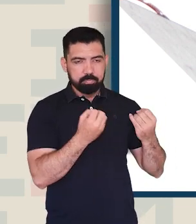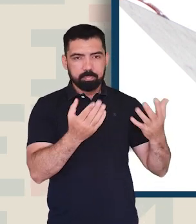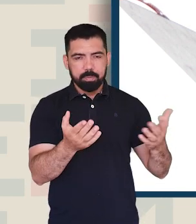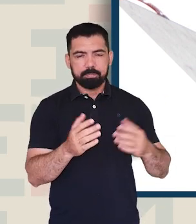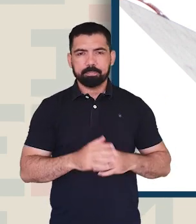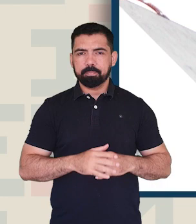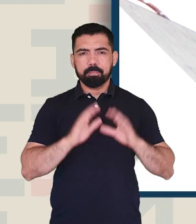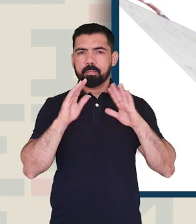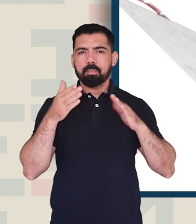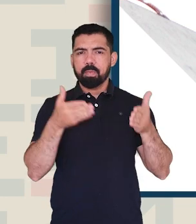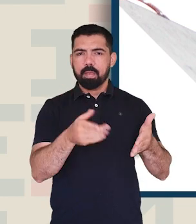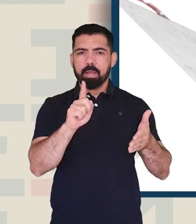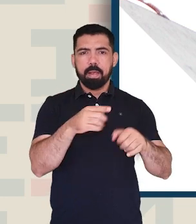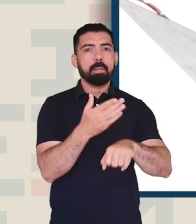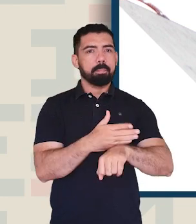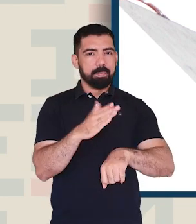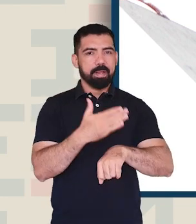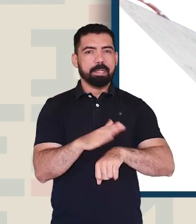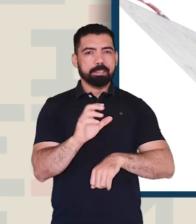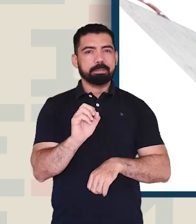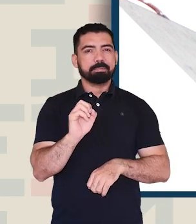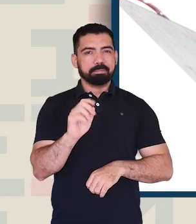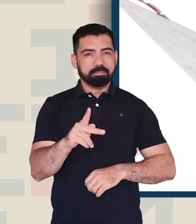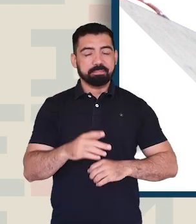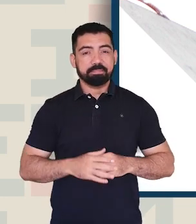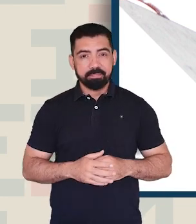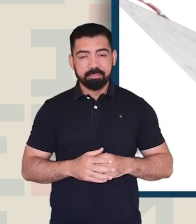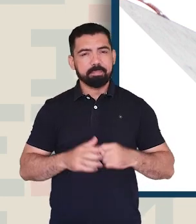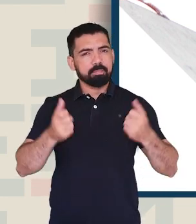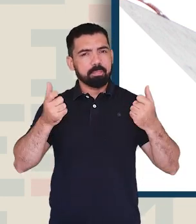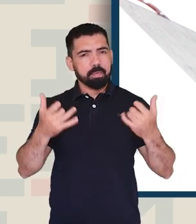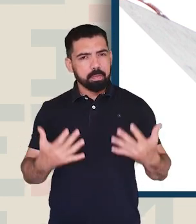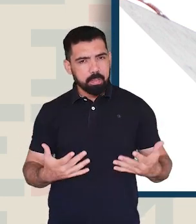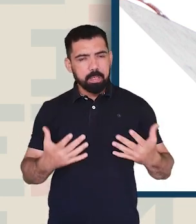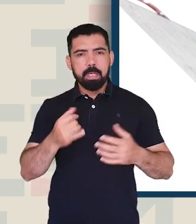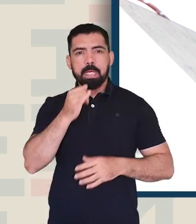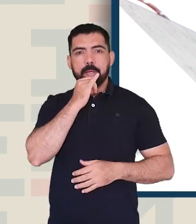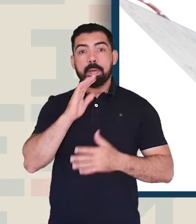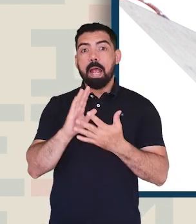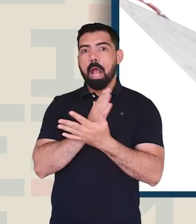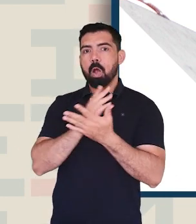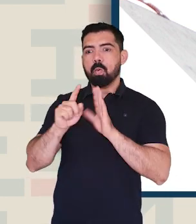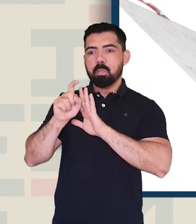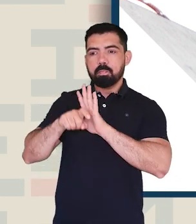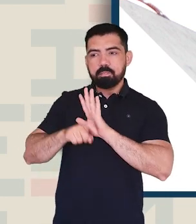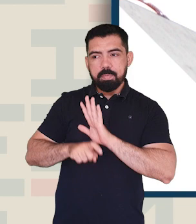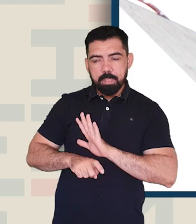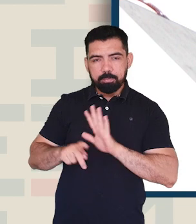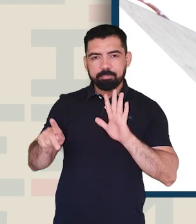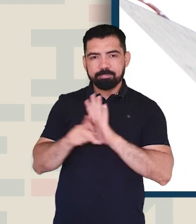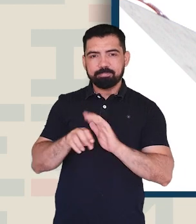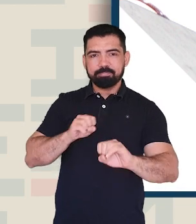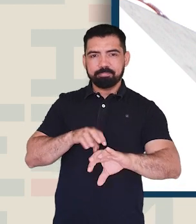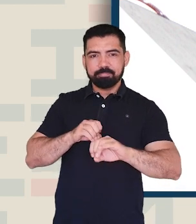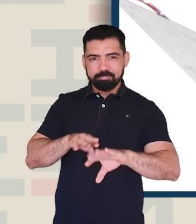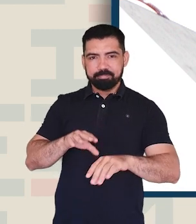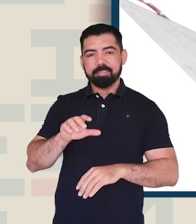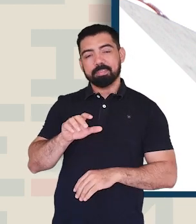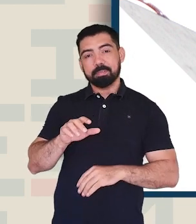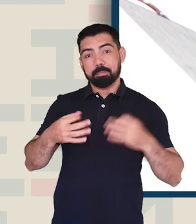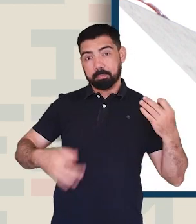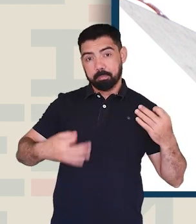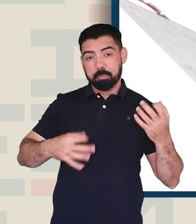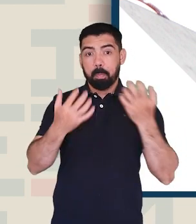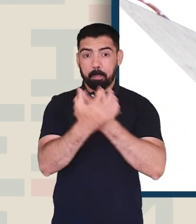eu falei, mais prática dele, né? Tirando alguns fantasmas e alguns dogmas do ensino de guitarra,